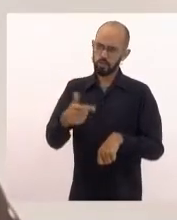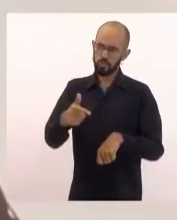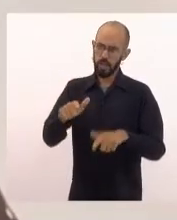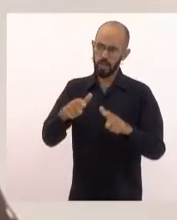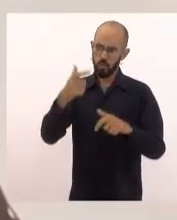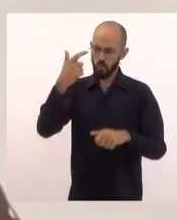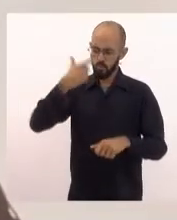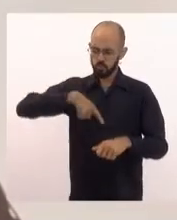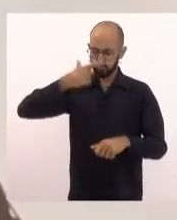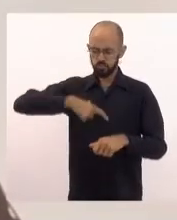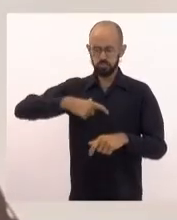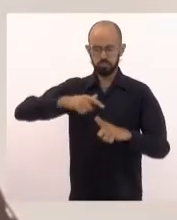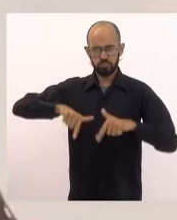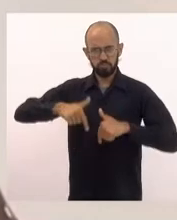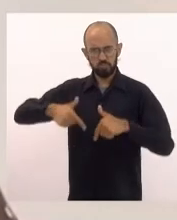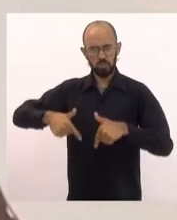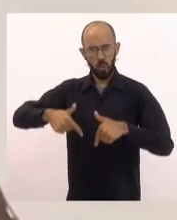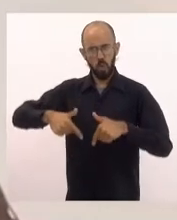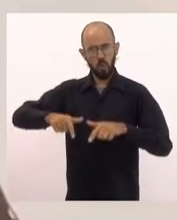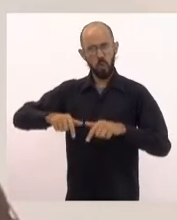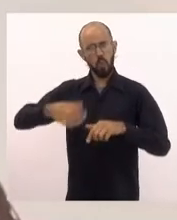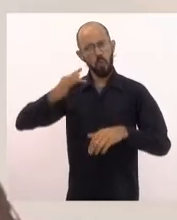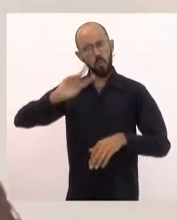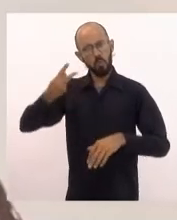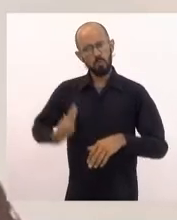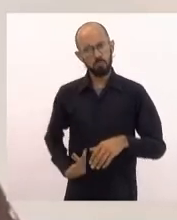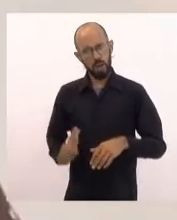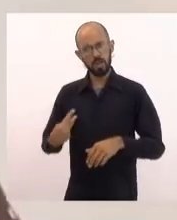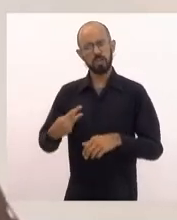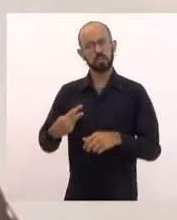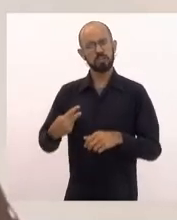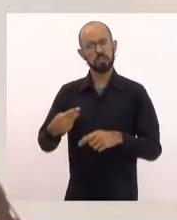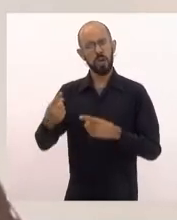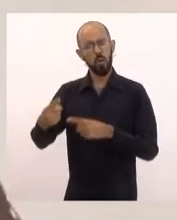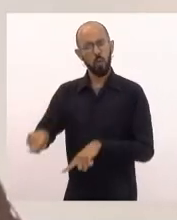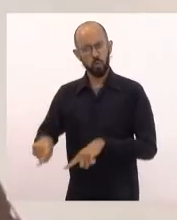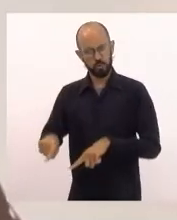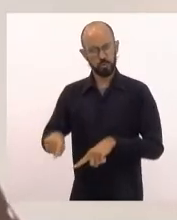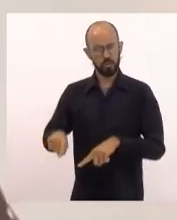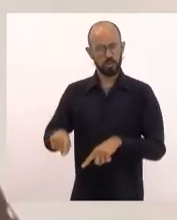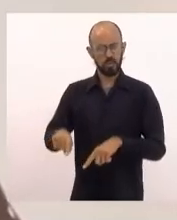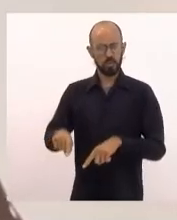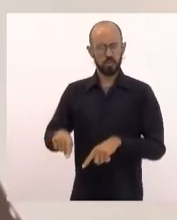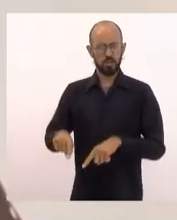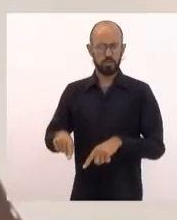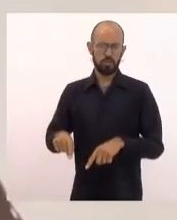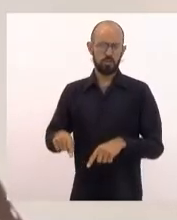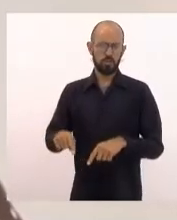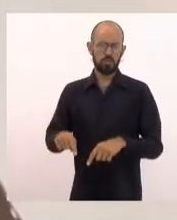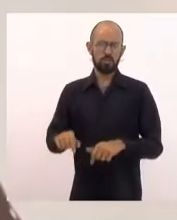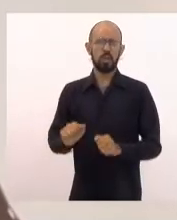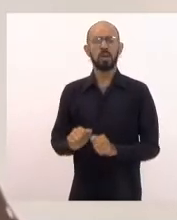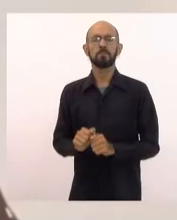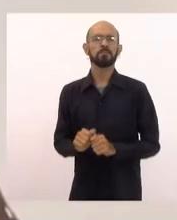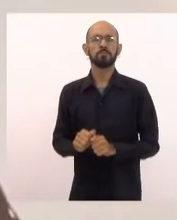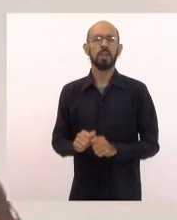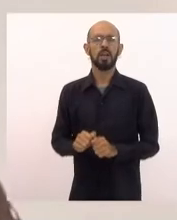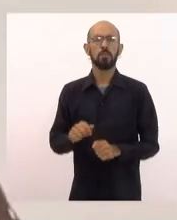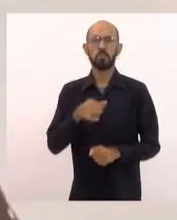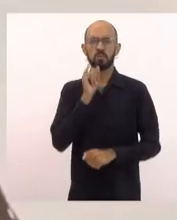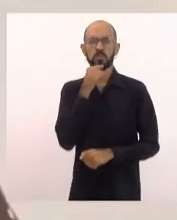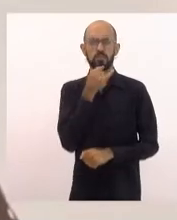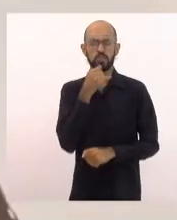de combater uma crueldade desse tipo. É muito triste, uma pessoa que já está fora do